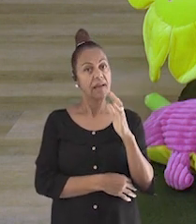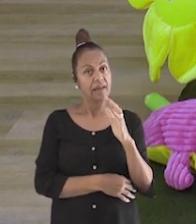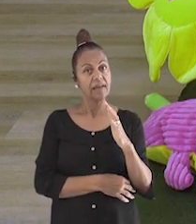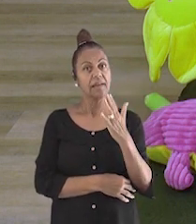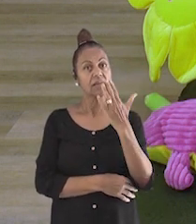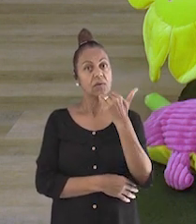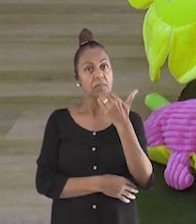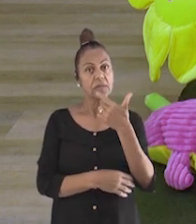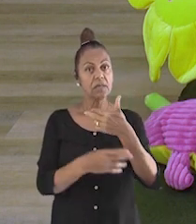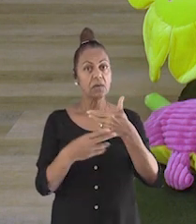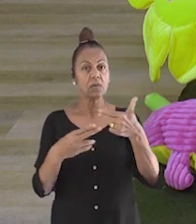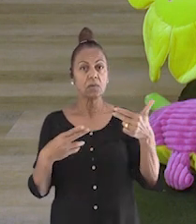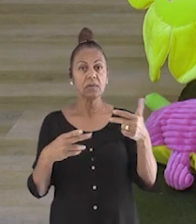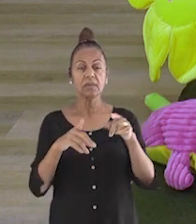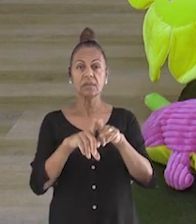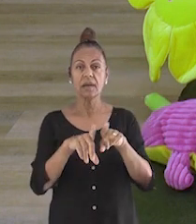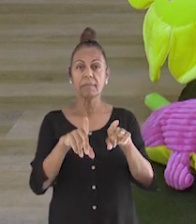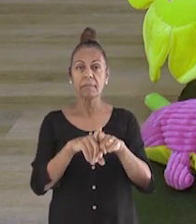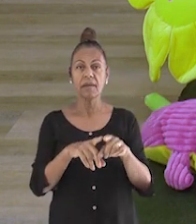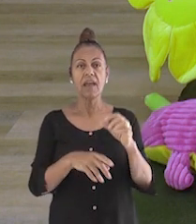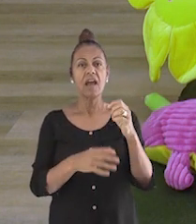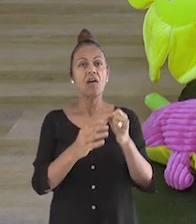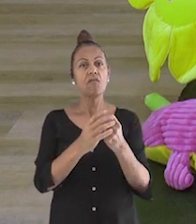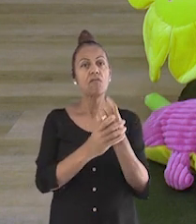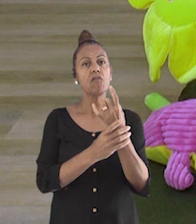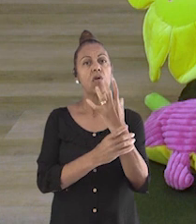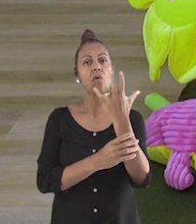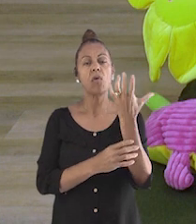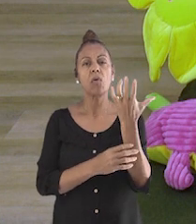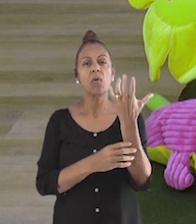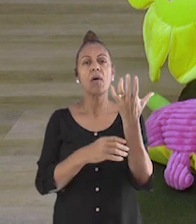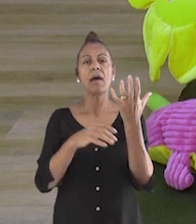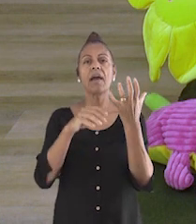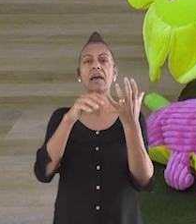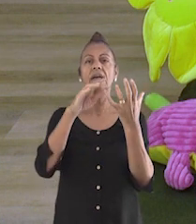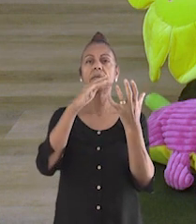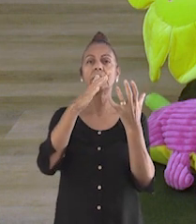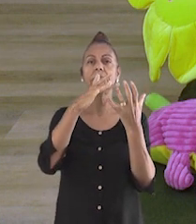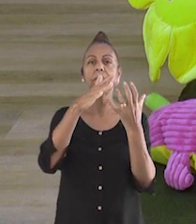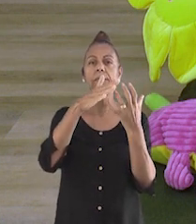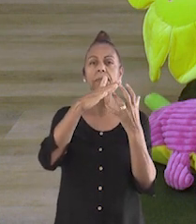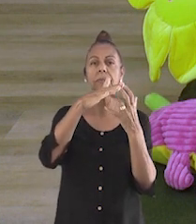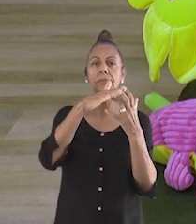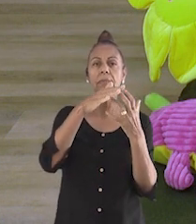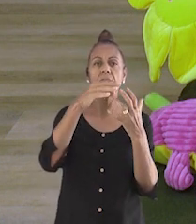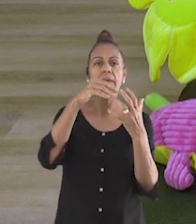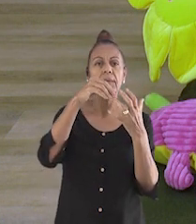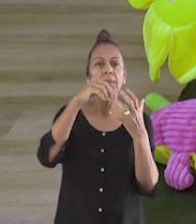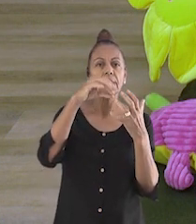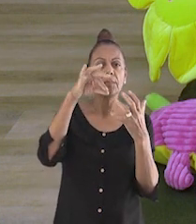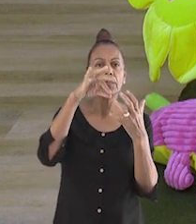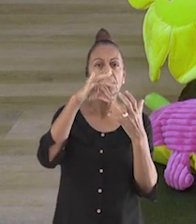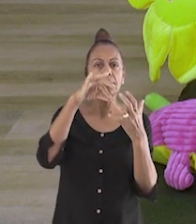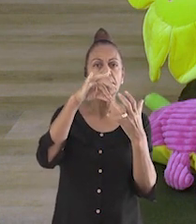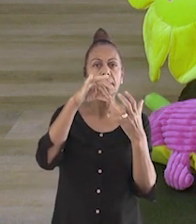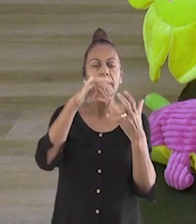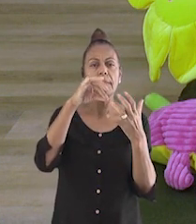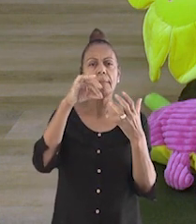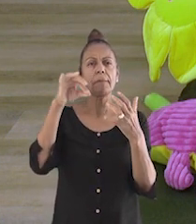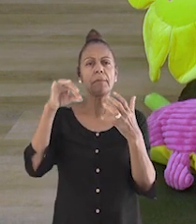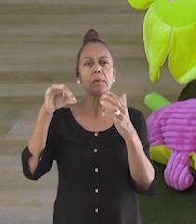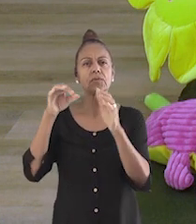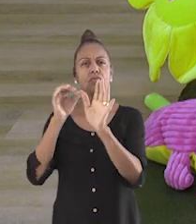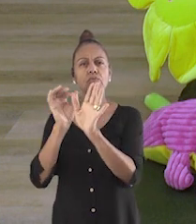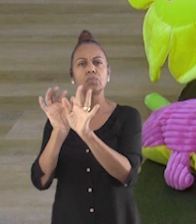como fonte de alimentos e como indicadoras de bem-estar. Por isso, crianças, é muito